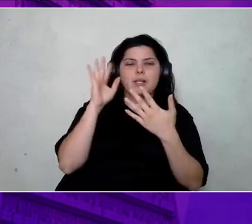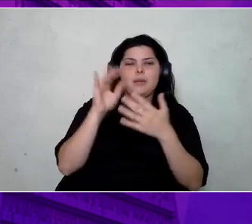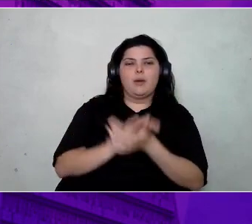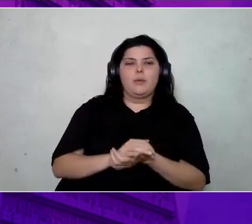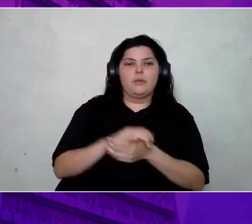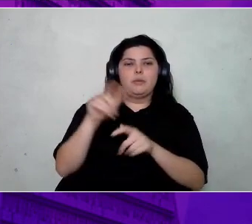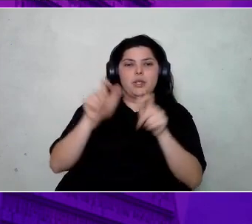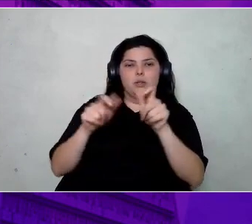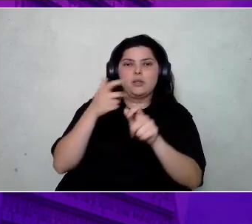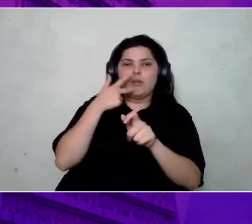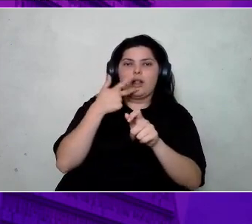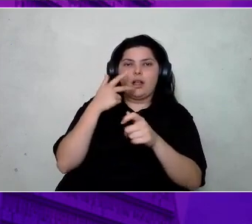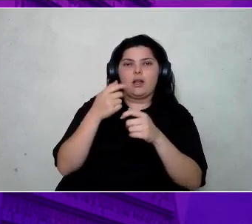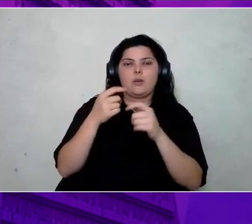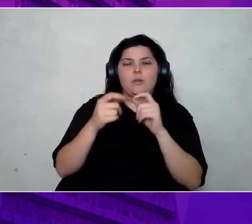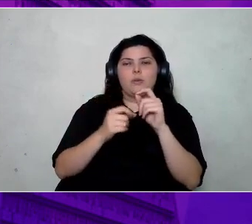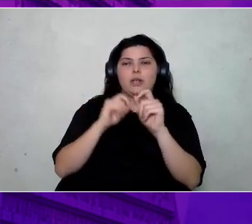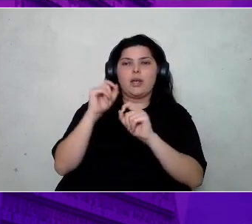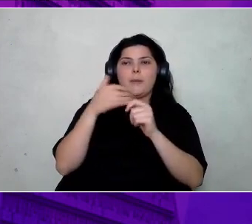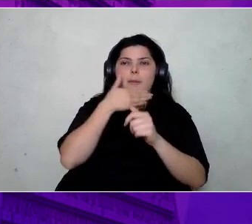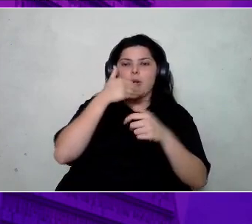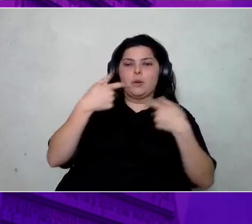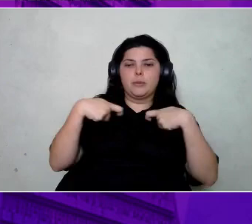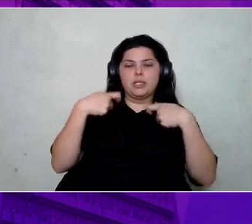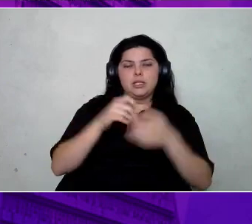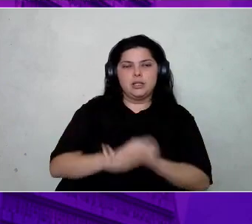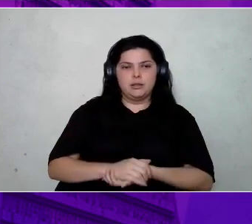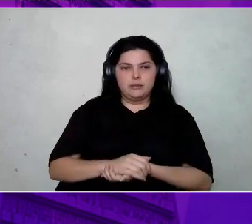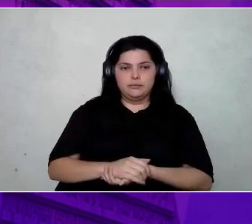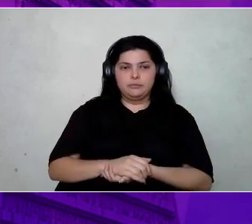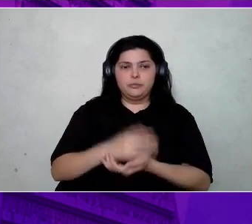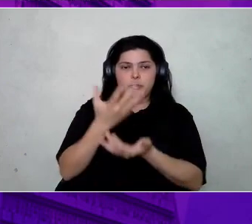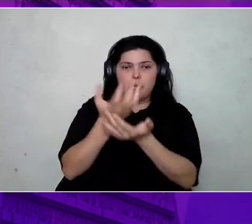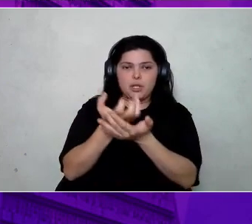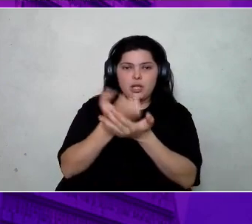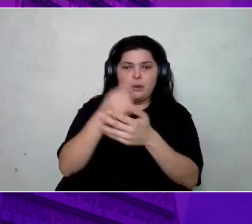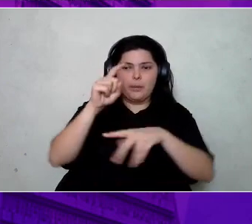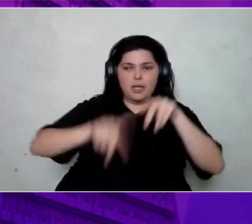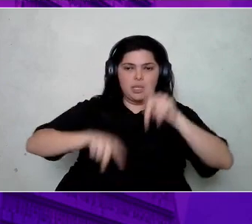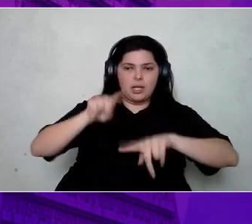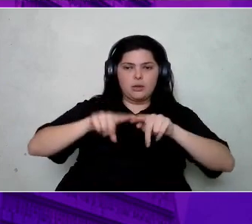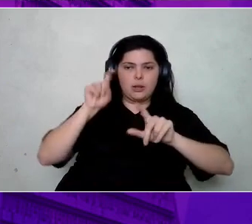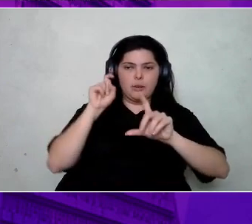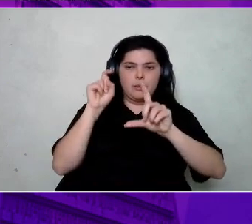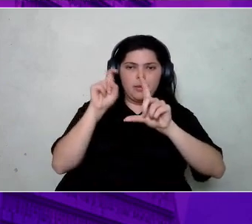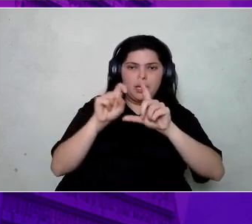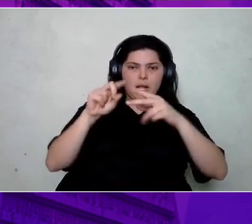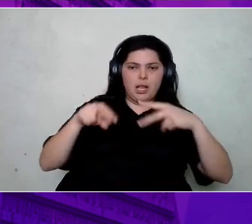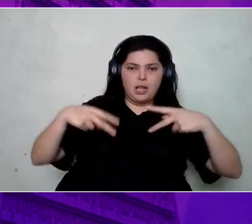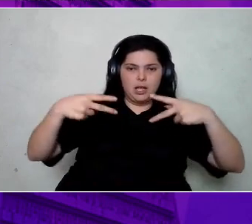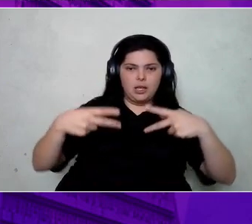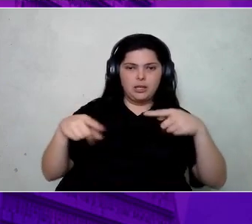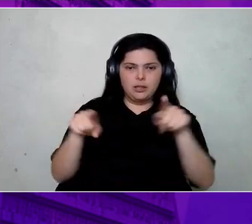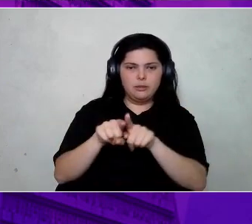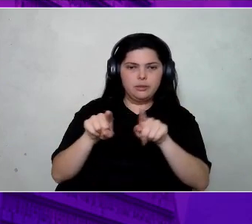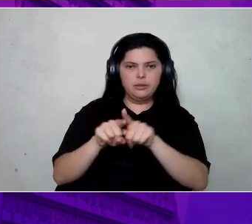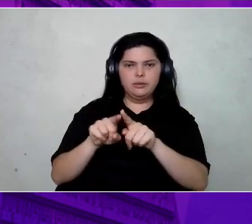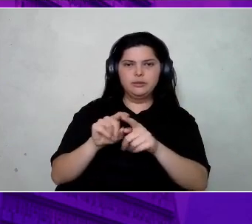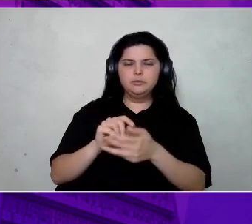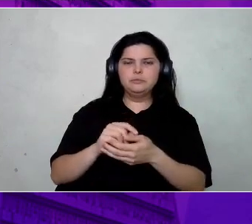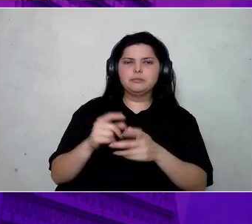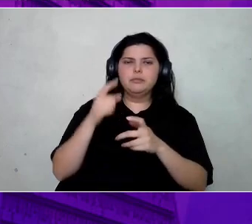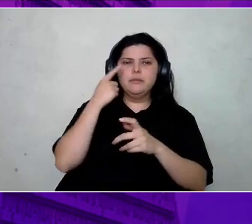né, que tem tópico de melhoria. Depois vocês vão baixar o material, vocês podem clicar nesse link que vai estar aqui embaixo. Vocês vão ver todos os prompts